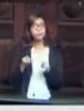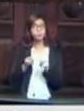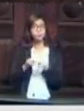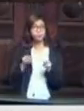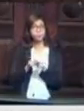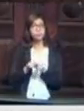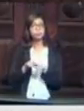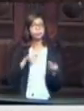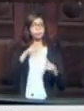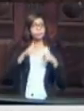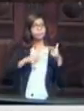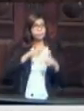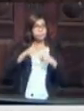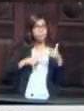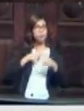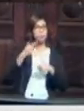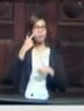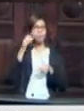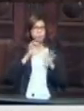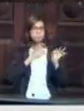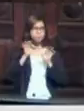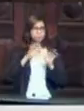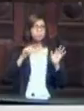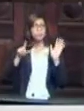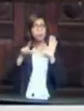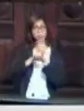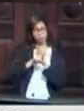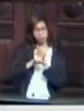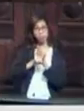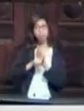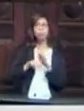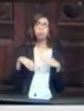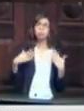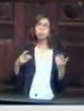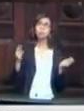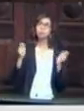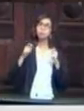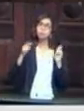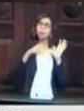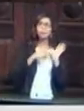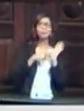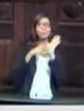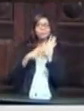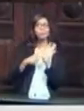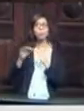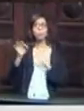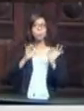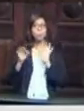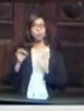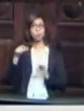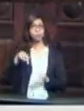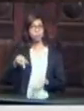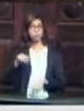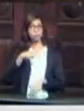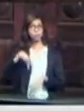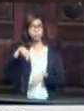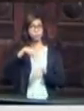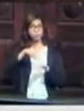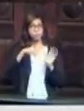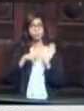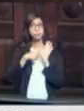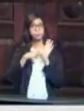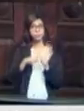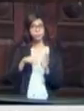de um trabalho nosso de elaboração legislativa, onde você pode apresentar um projeto aqui que vai exatamente